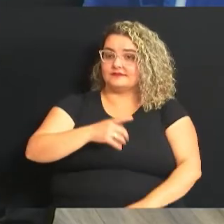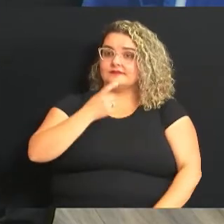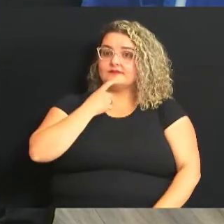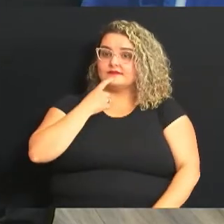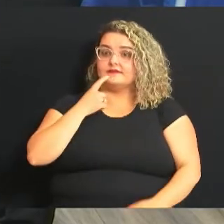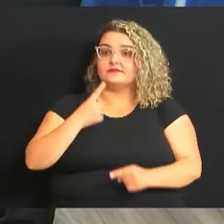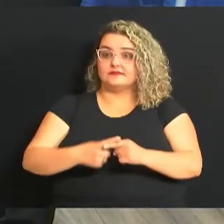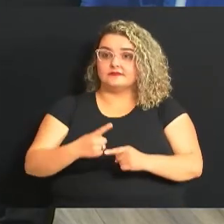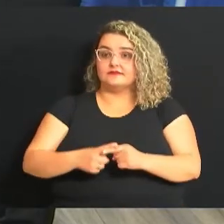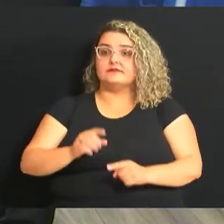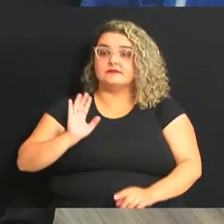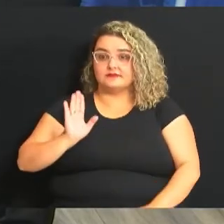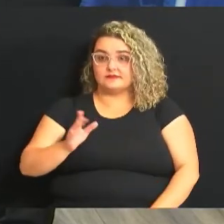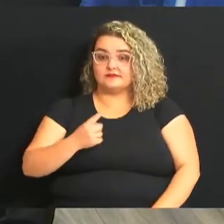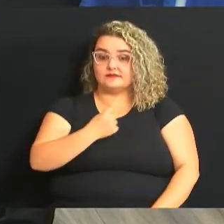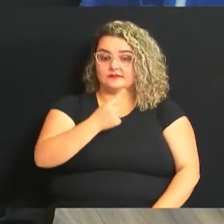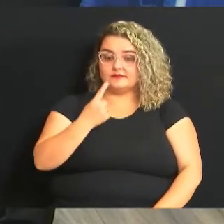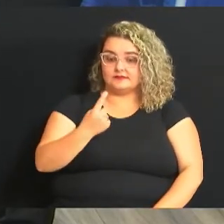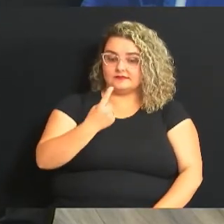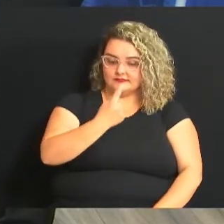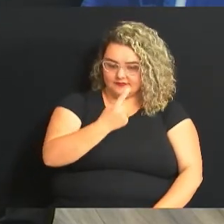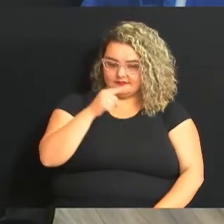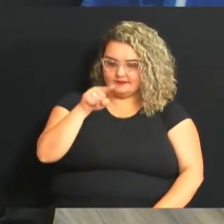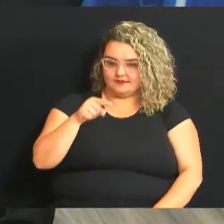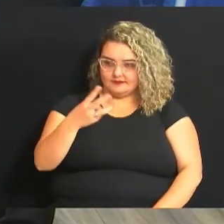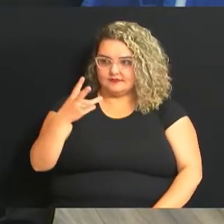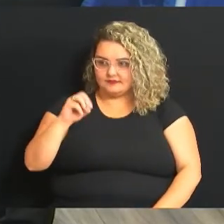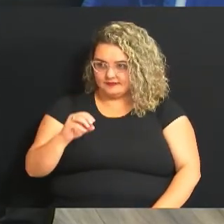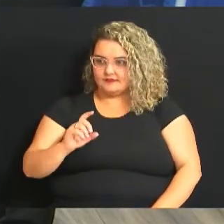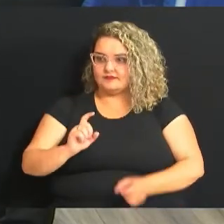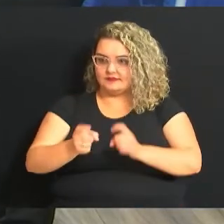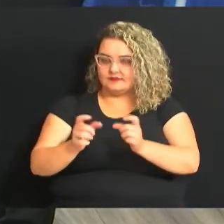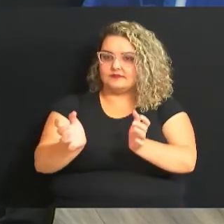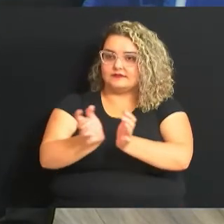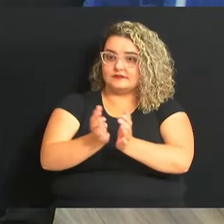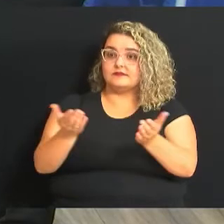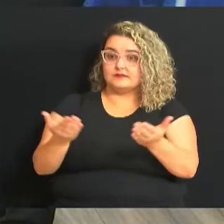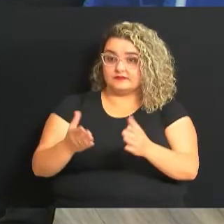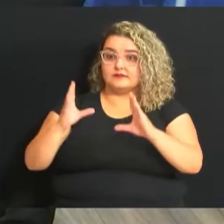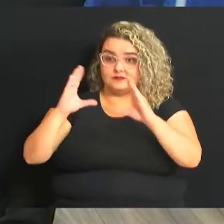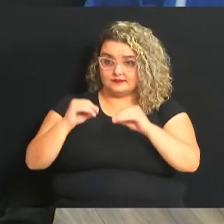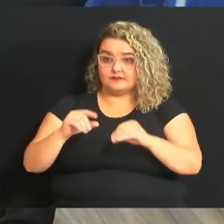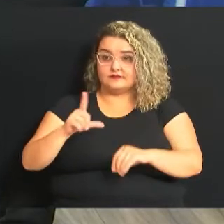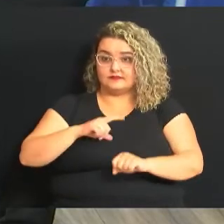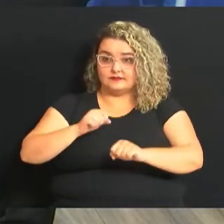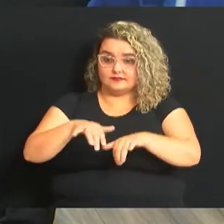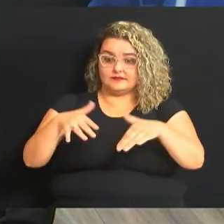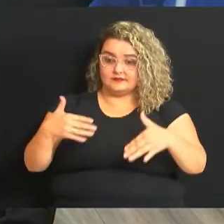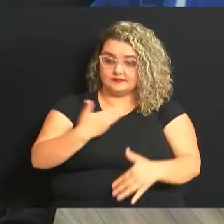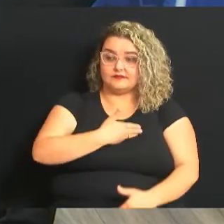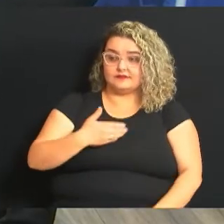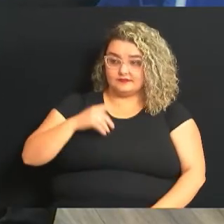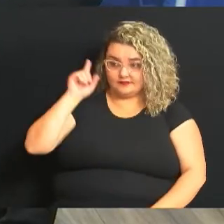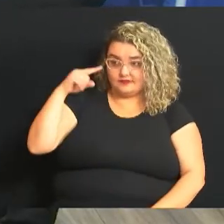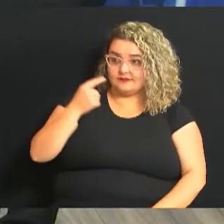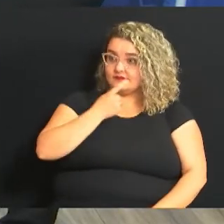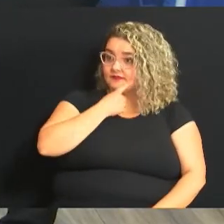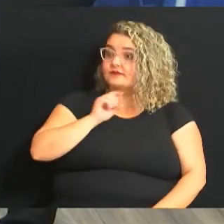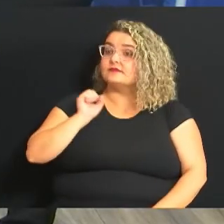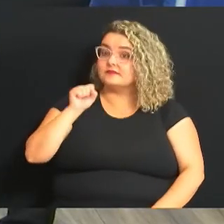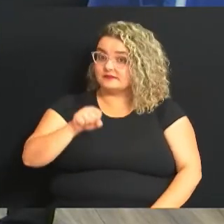que é celebrado a Reforma Protestante. No dia 31 de outubro se comemora a